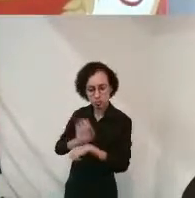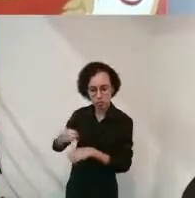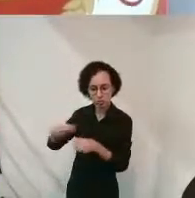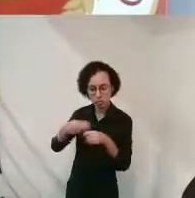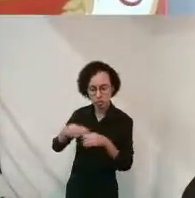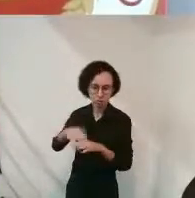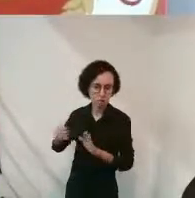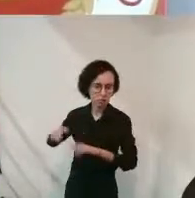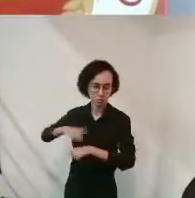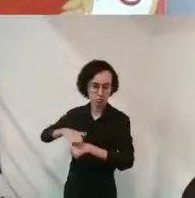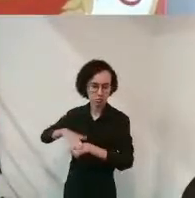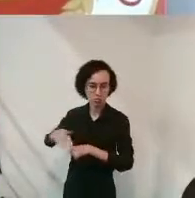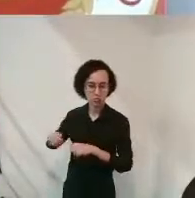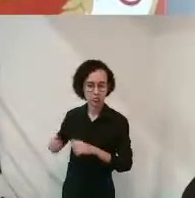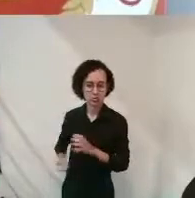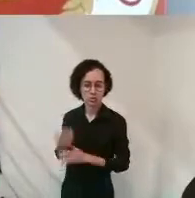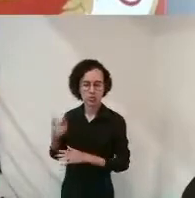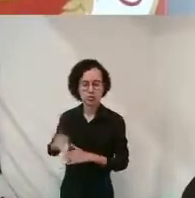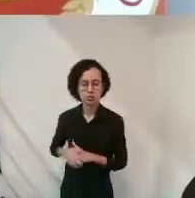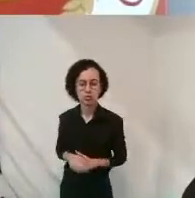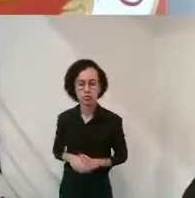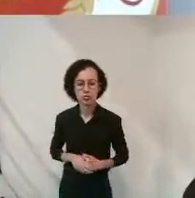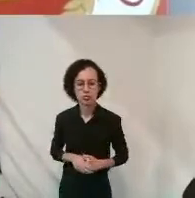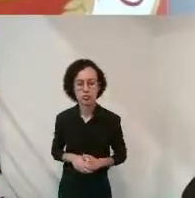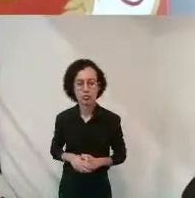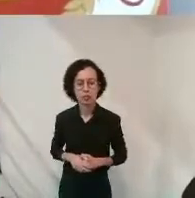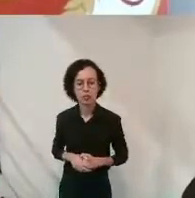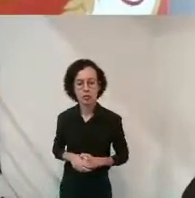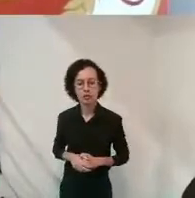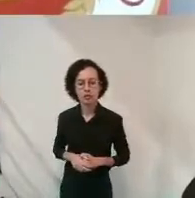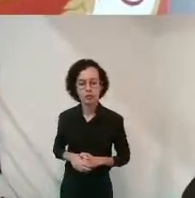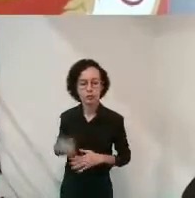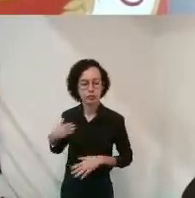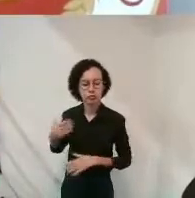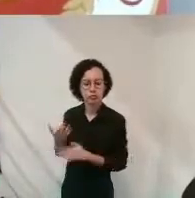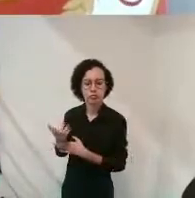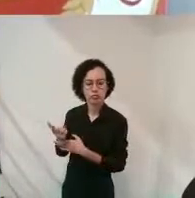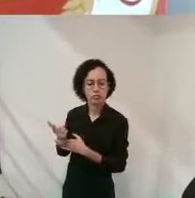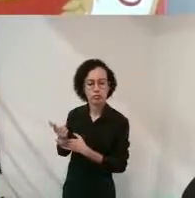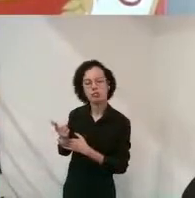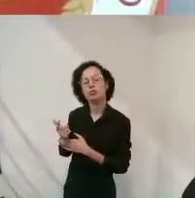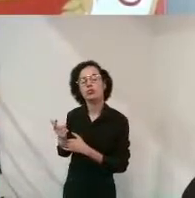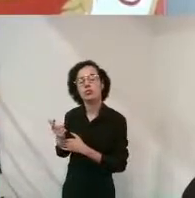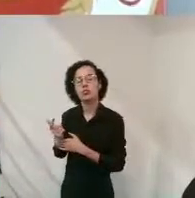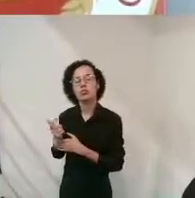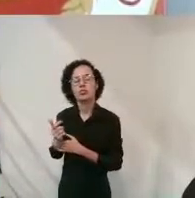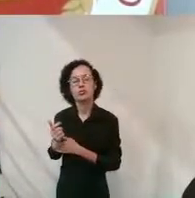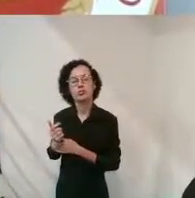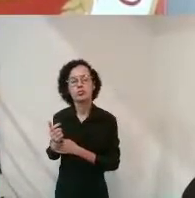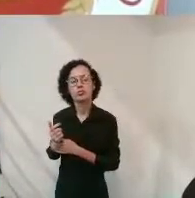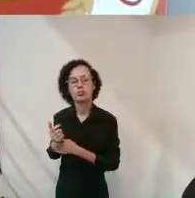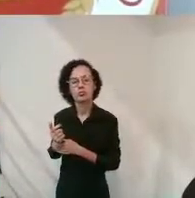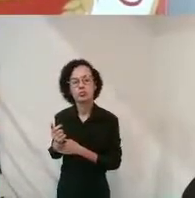seu. Porque a autodeclaração nem sempre corresponde à realidade.